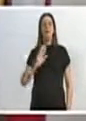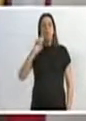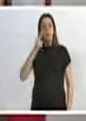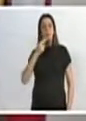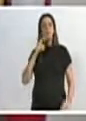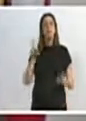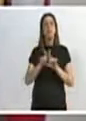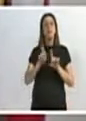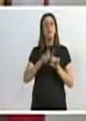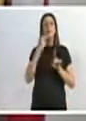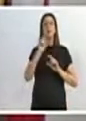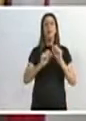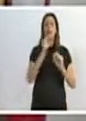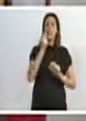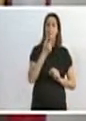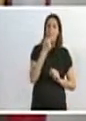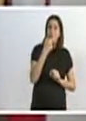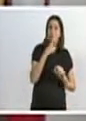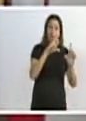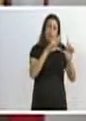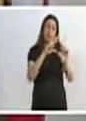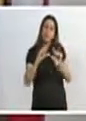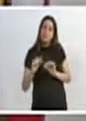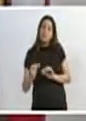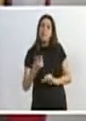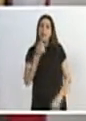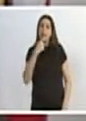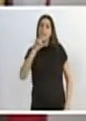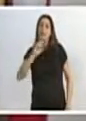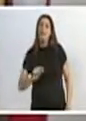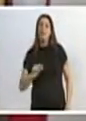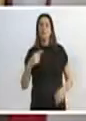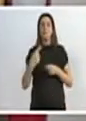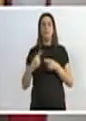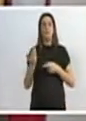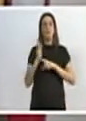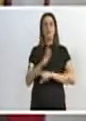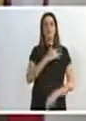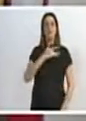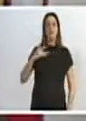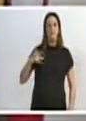tem reduzido, inclusive, o número de medicamentos e de outras ações em favor da sua saúde.